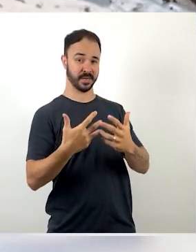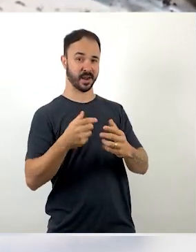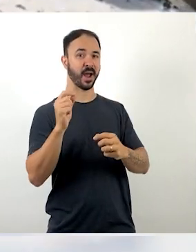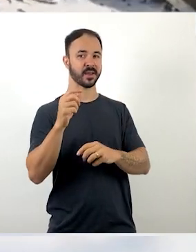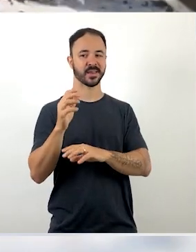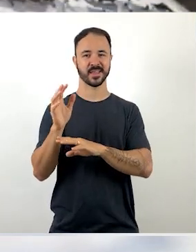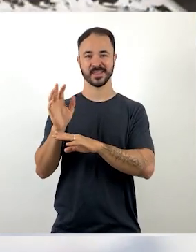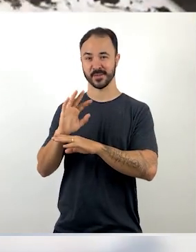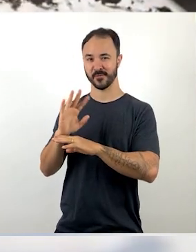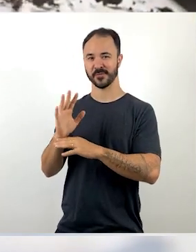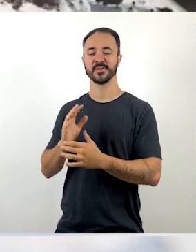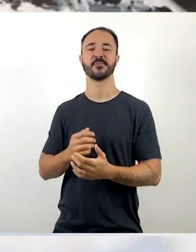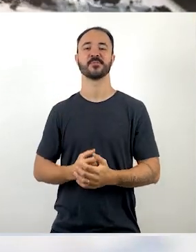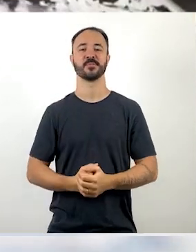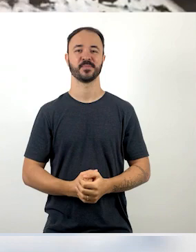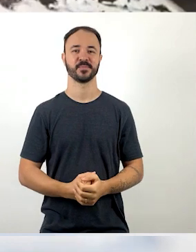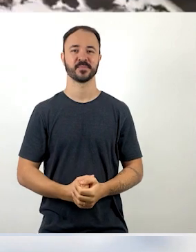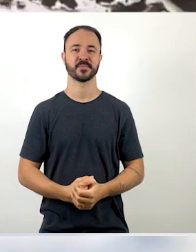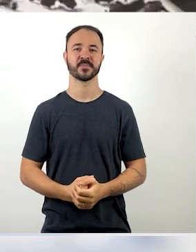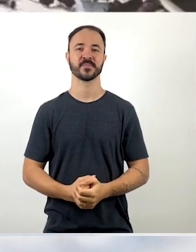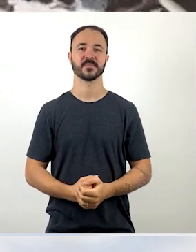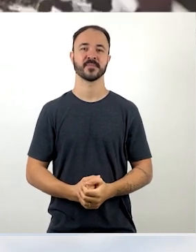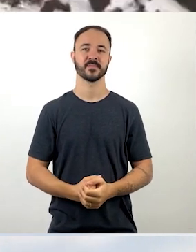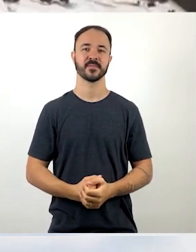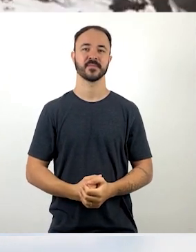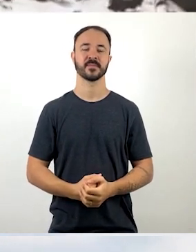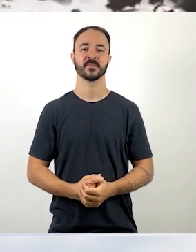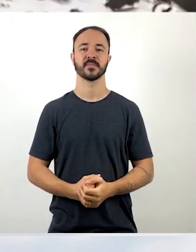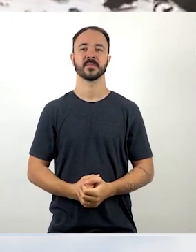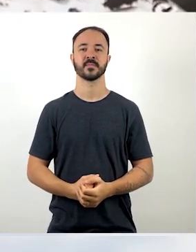explicar nesse vídeo da nossa ecologia.